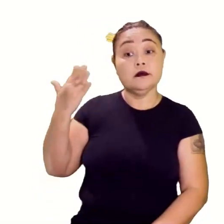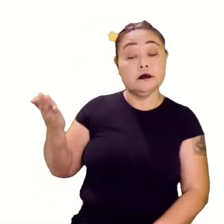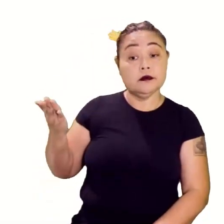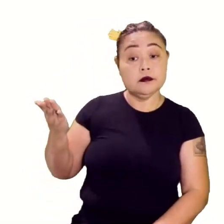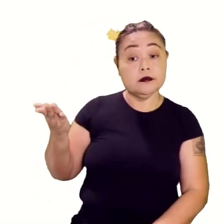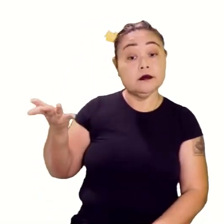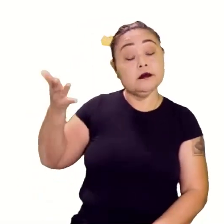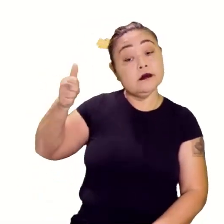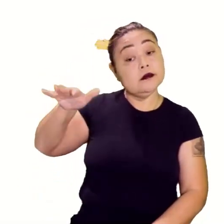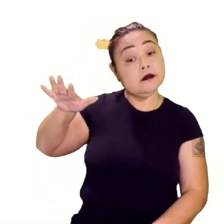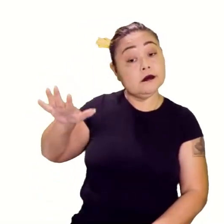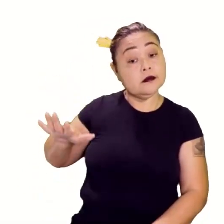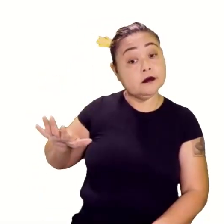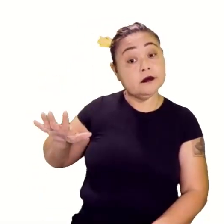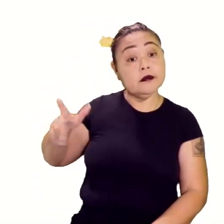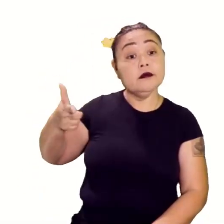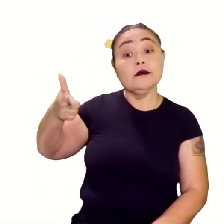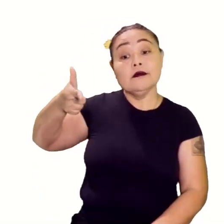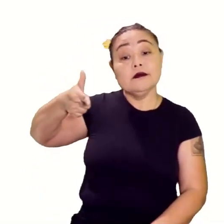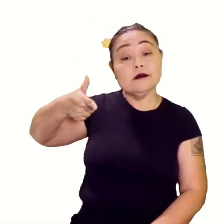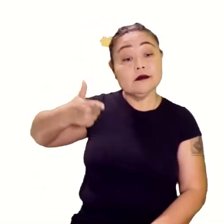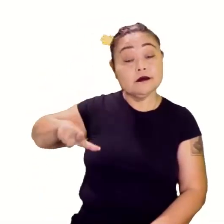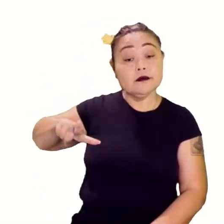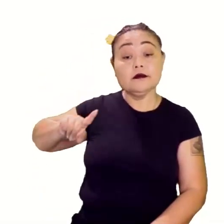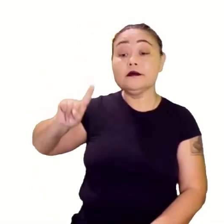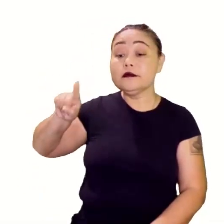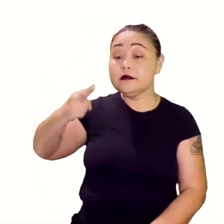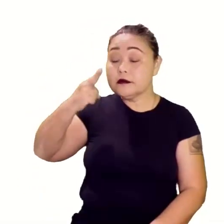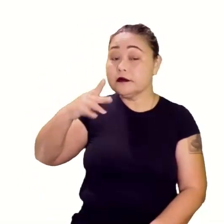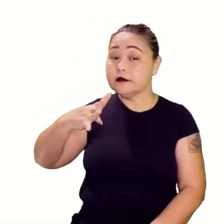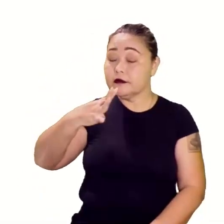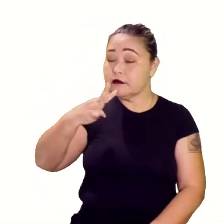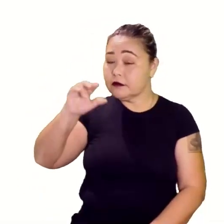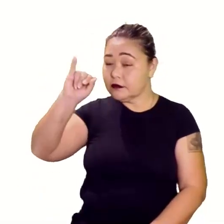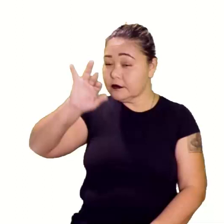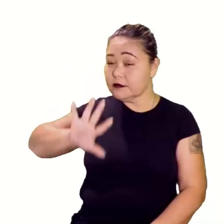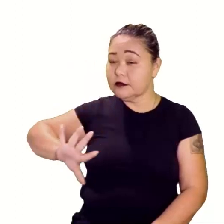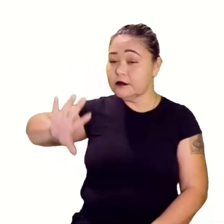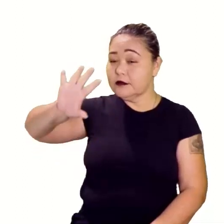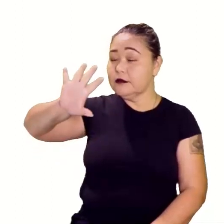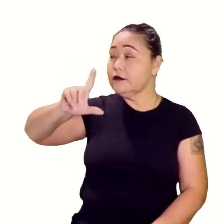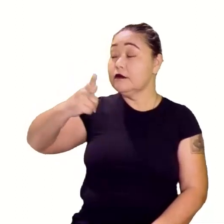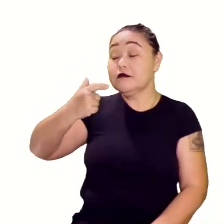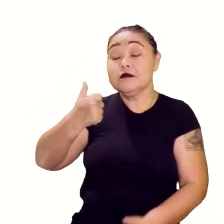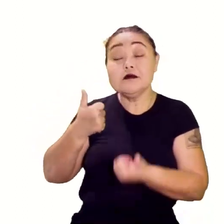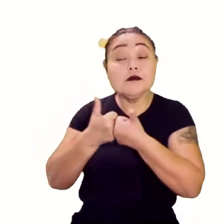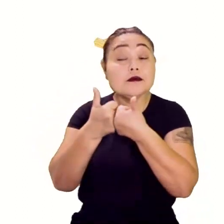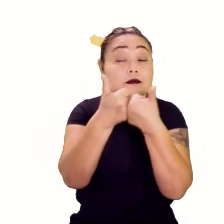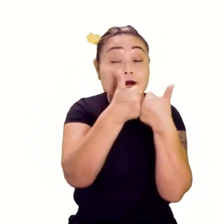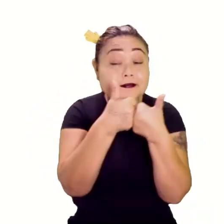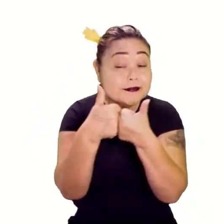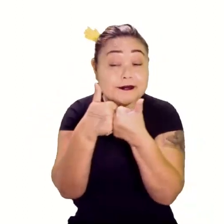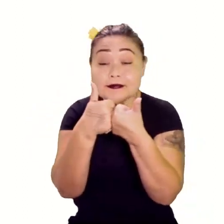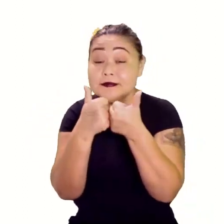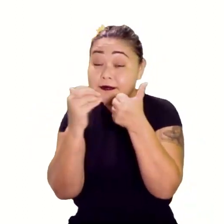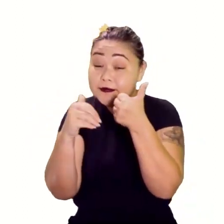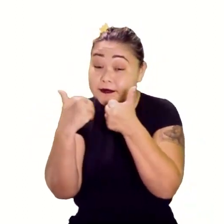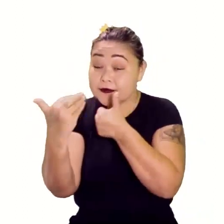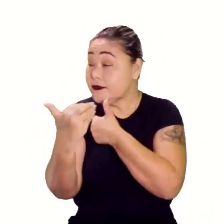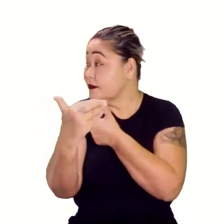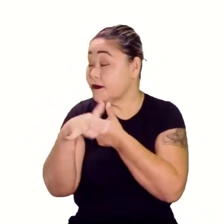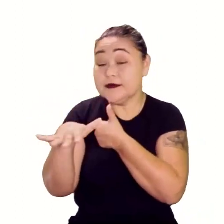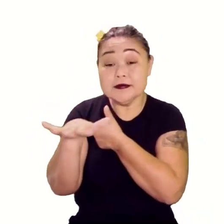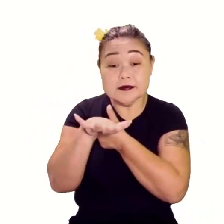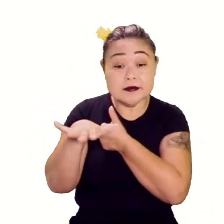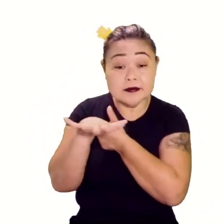aqui estamos mais uma vez, né? Então, você conhece essa imagem? Bom, eu estava lá pertinho agorinha, estava lá por trás. Estava